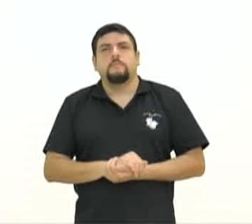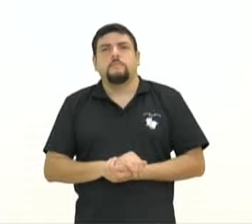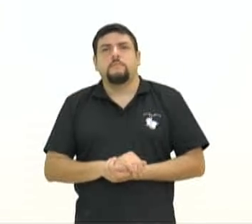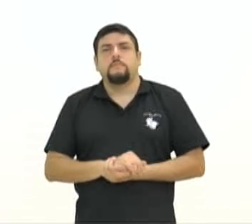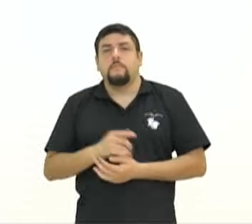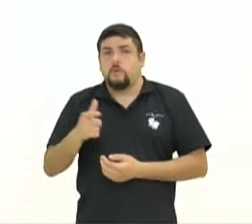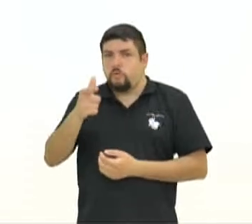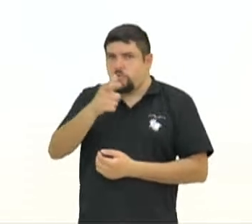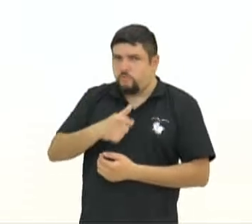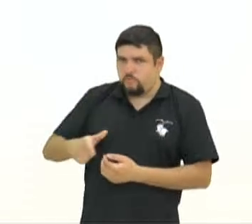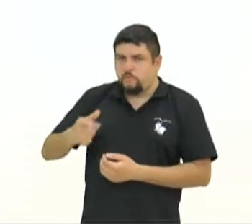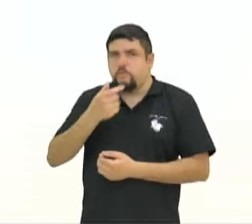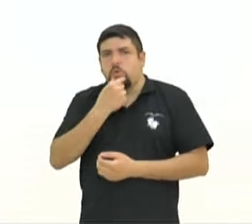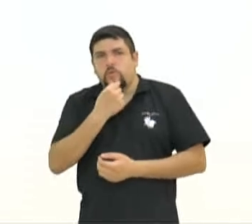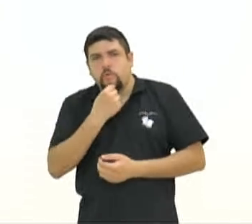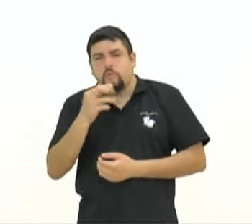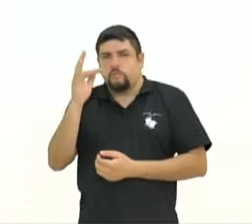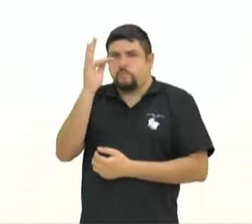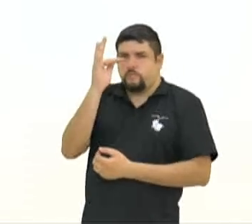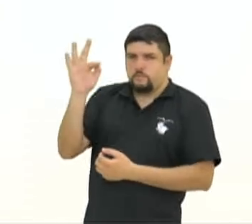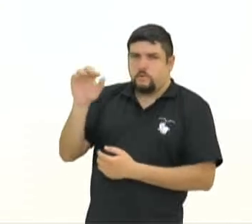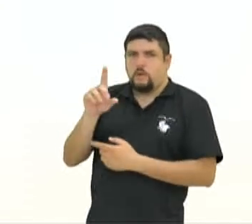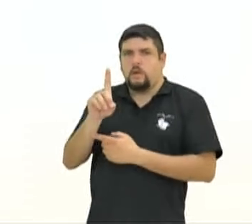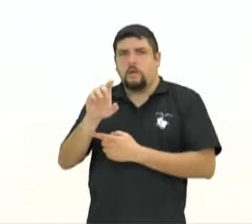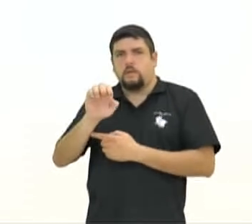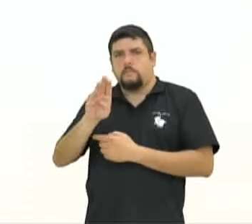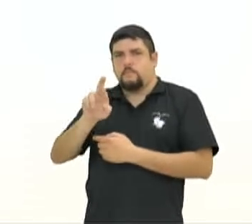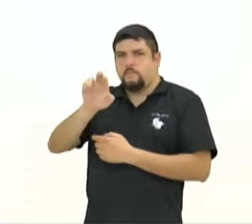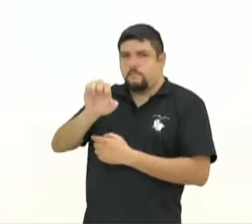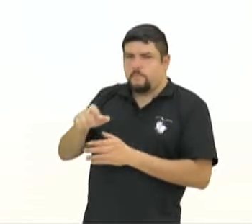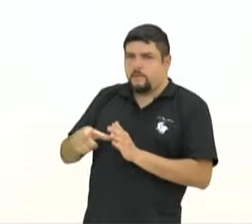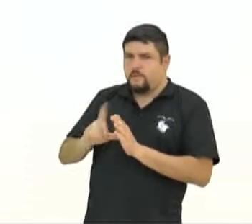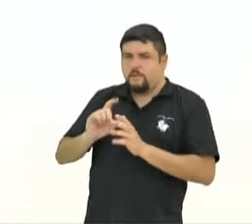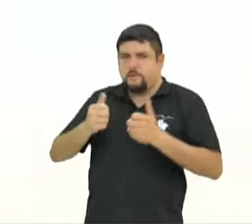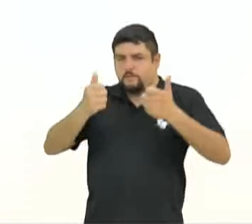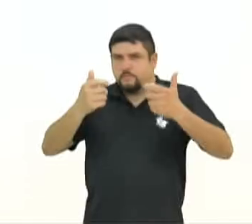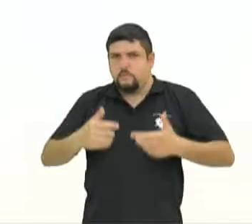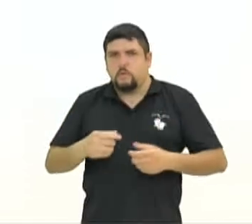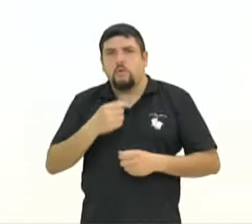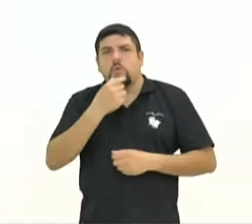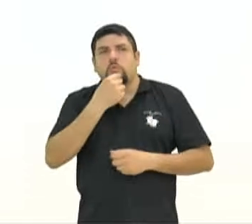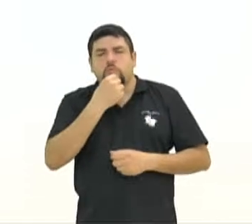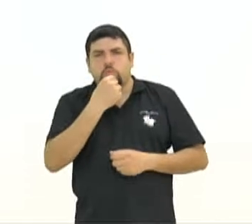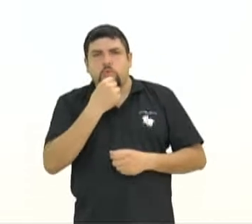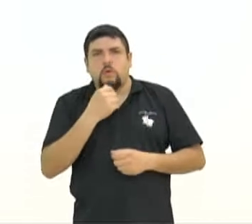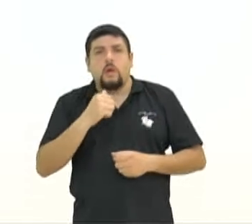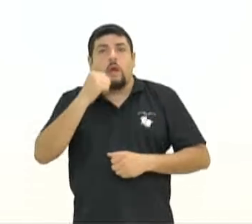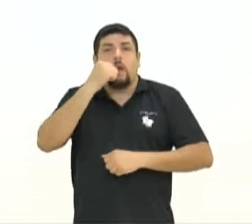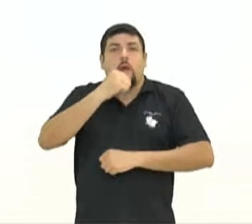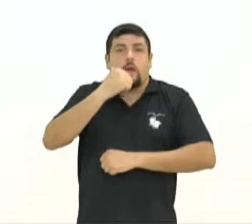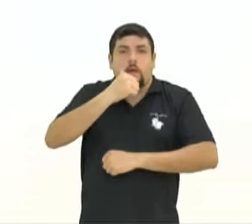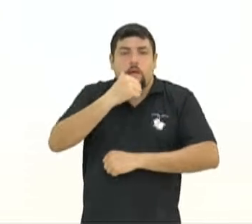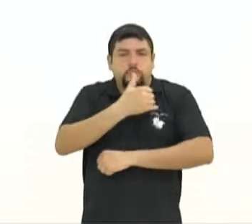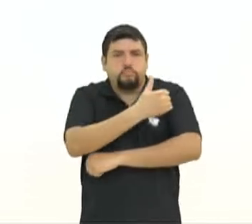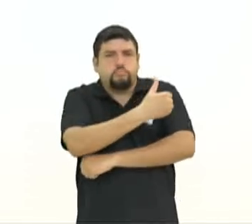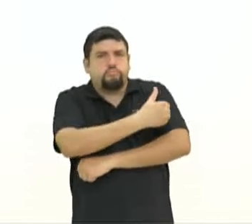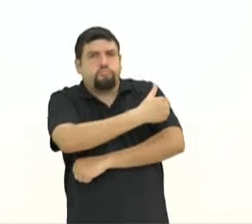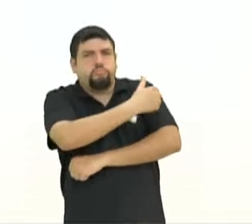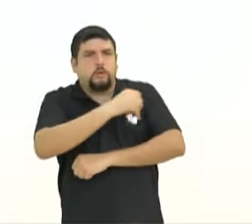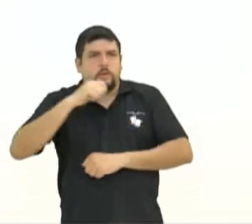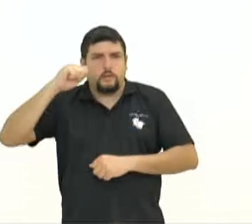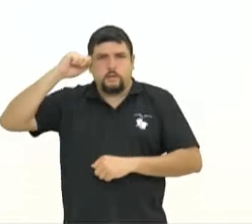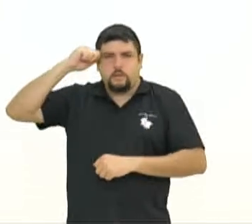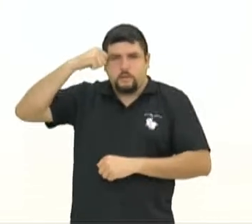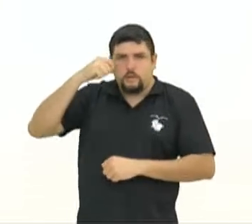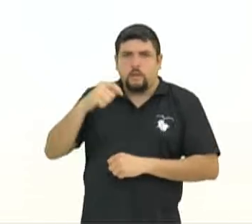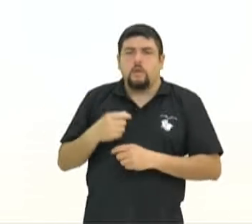Debré, esse pintor que a gente já comentou na aula de hoje, que é a negra com tatuagem vendendo cajus. Então é uma imagem lá